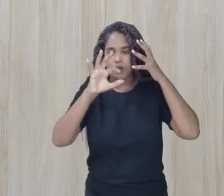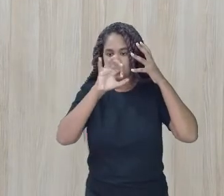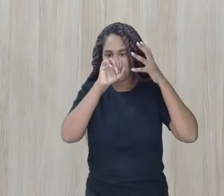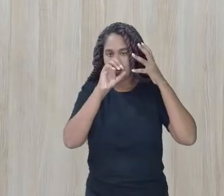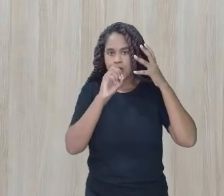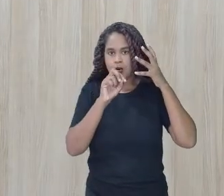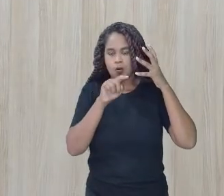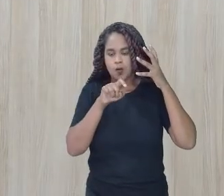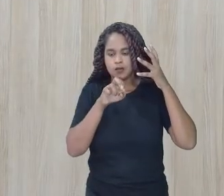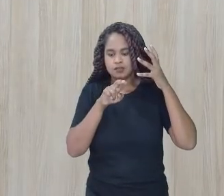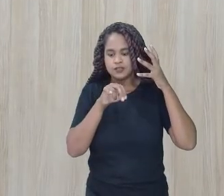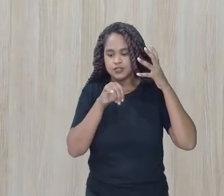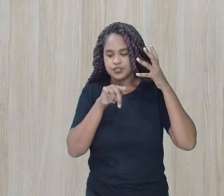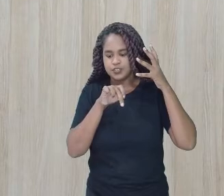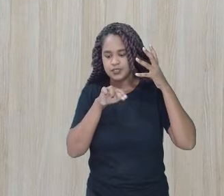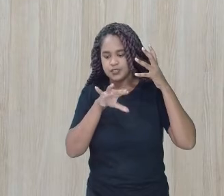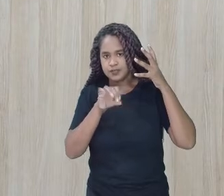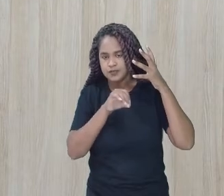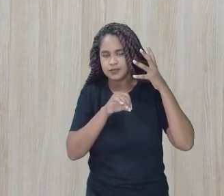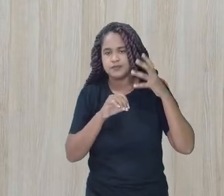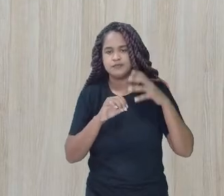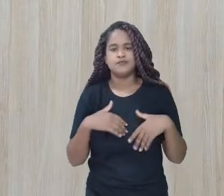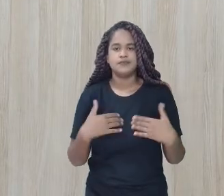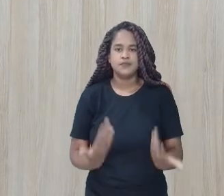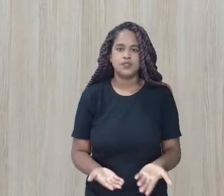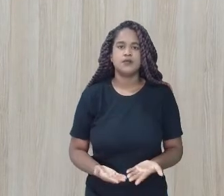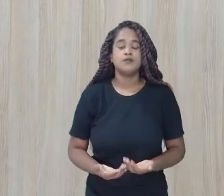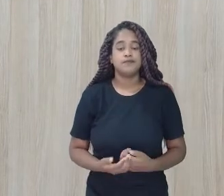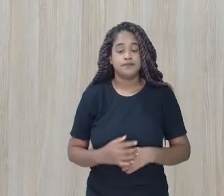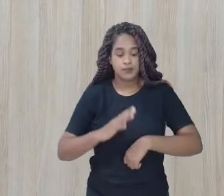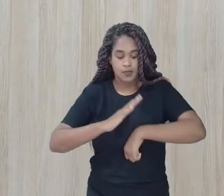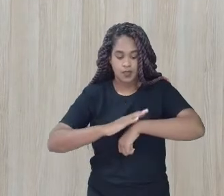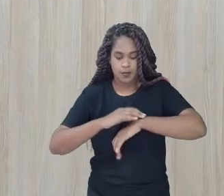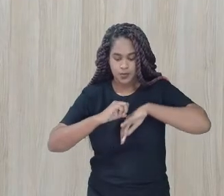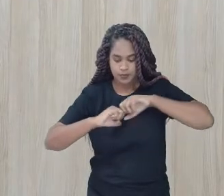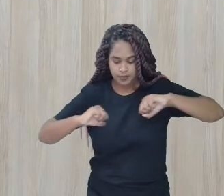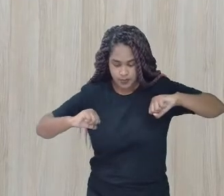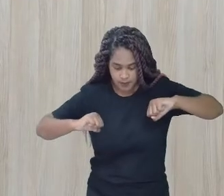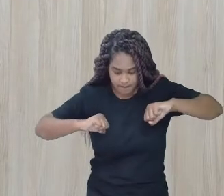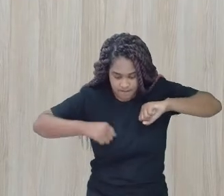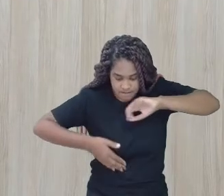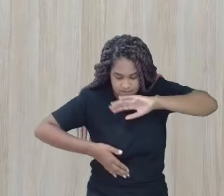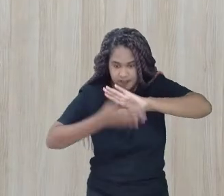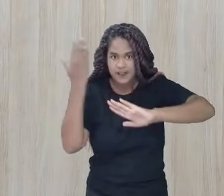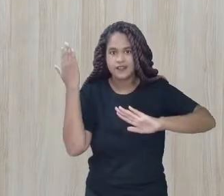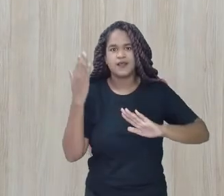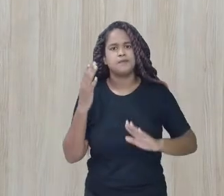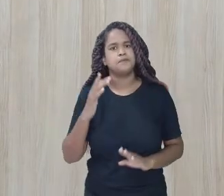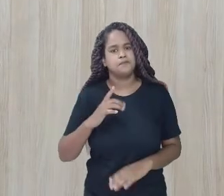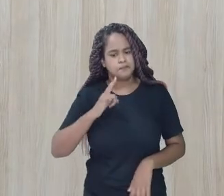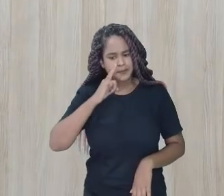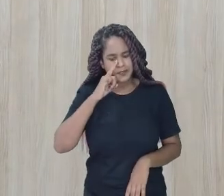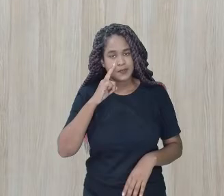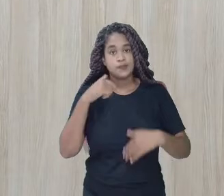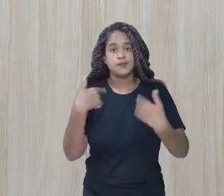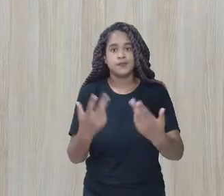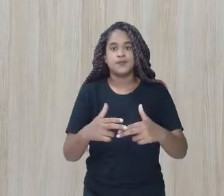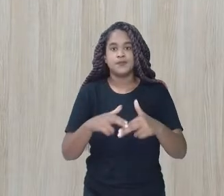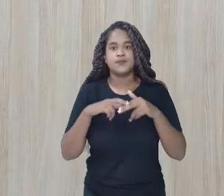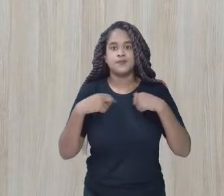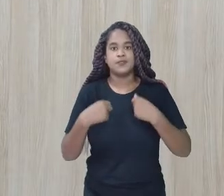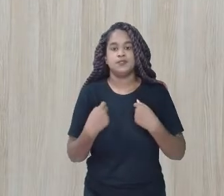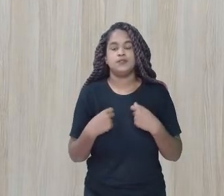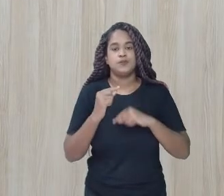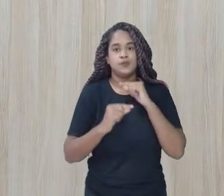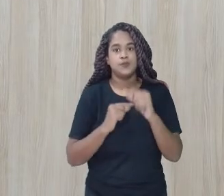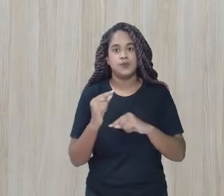isso. Então, fazer viagem no tempo é extremamente perigoso. Para isso, a gente precisa de uma máquina, alguma coisa que nos